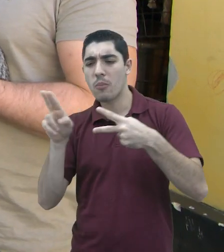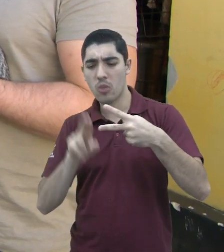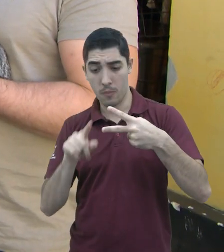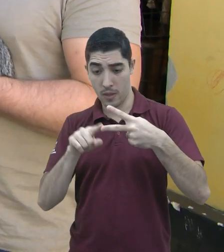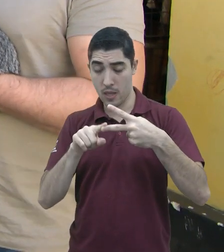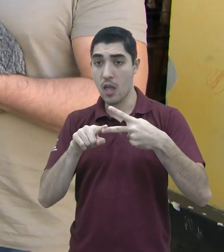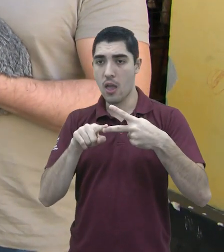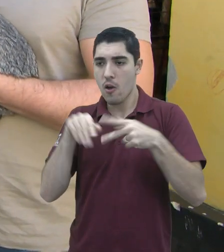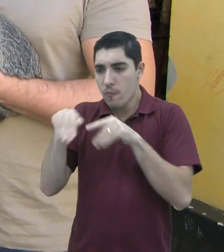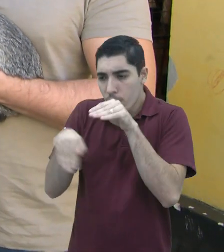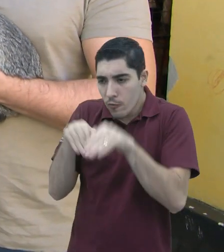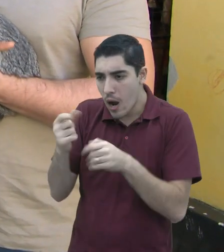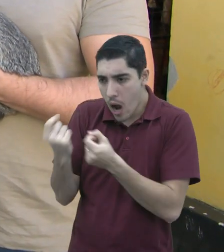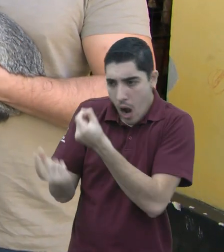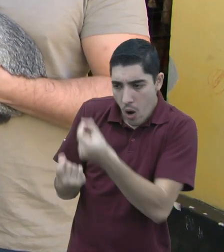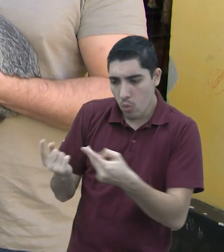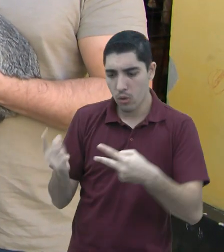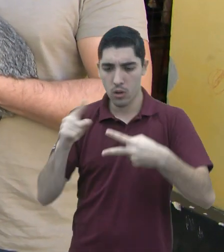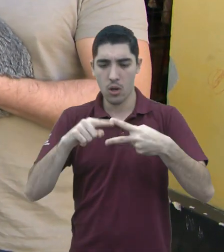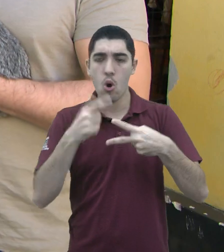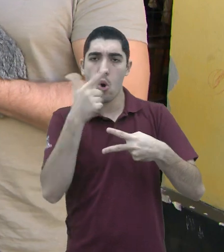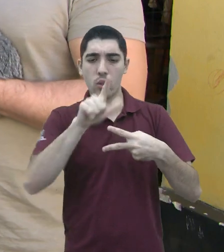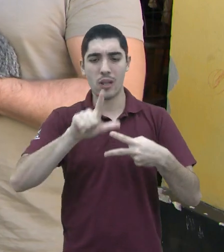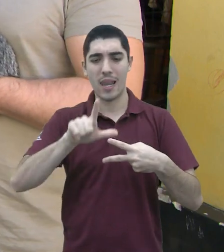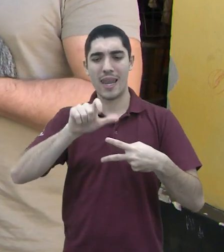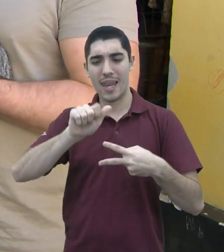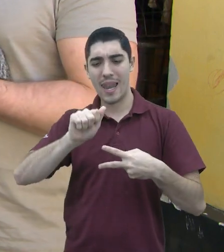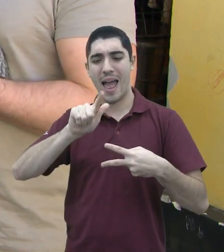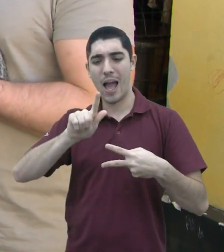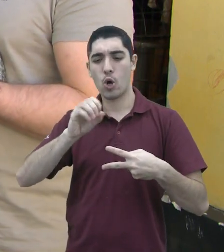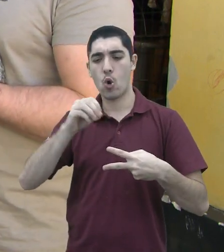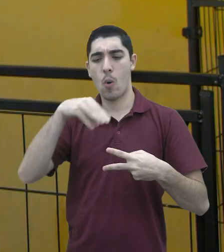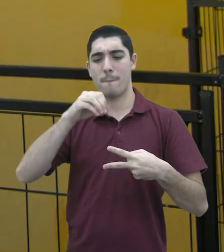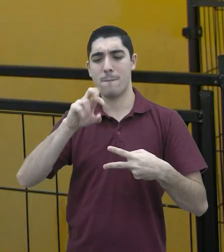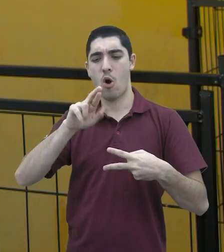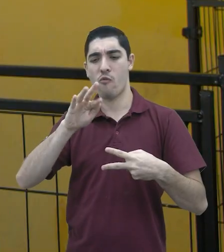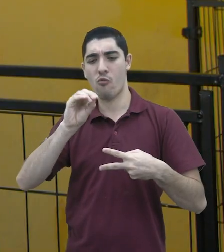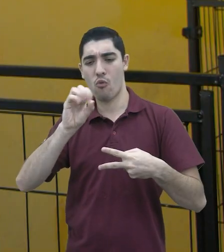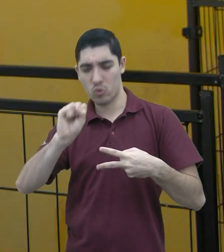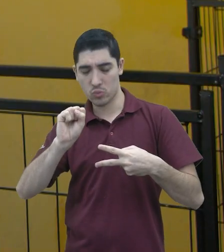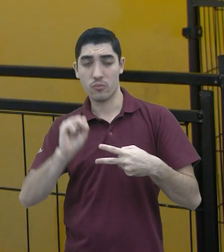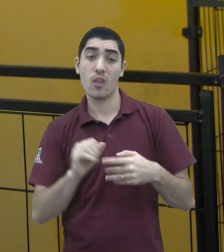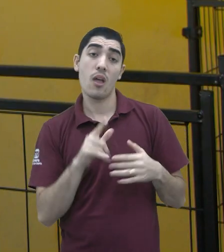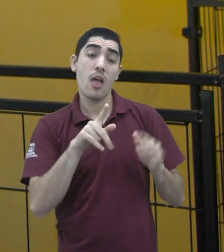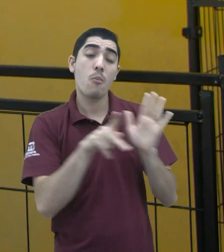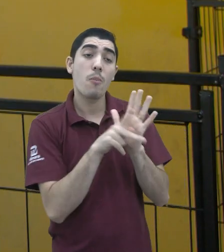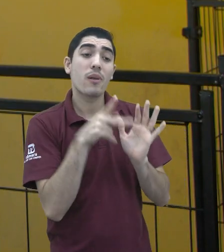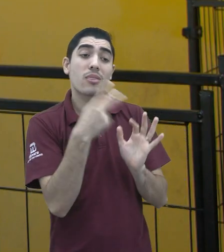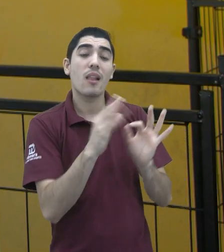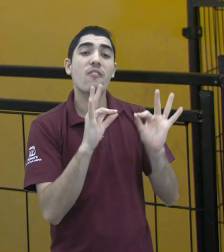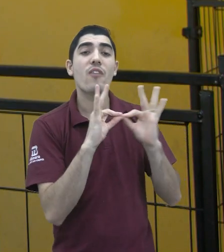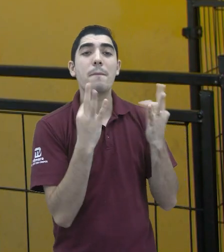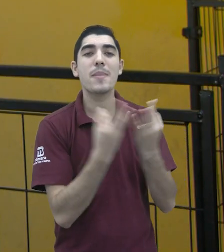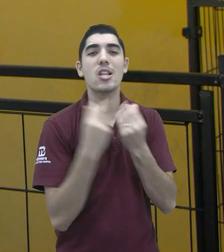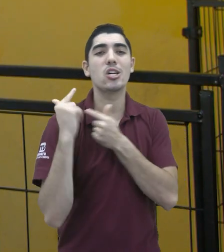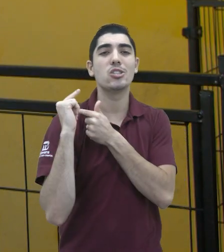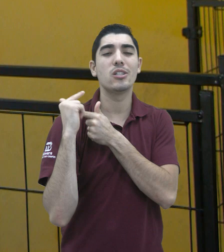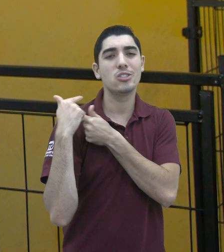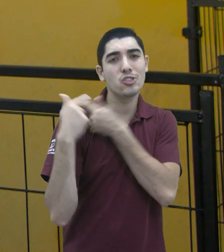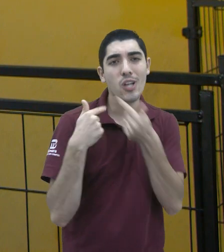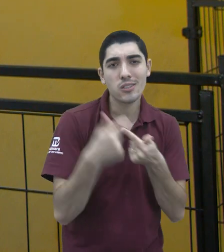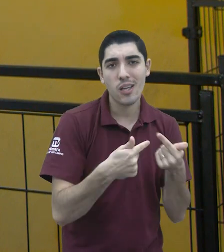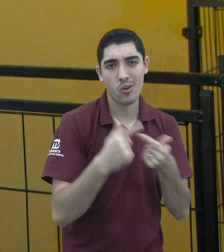nomes diferentes? Roedores para alguns animais e lagomorfos para outras. Na verdade, são a família deles mesmo, né? A ordem,